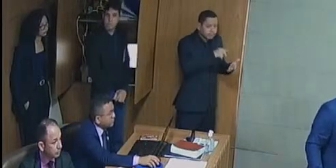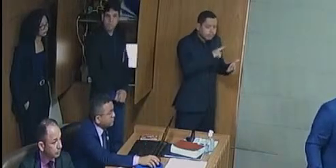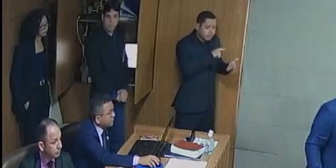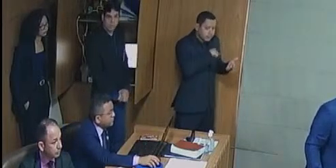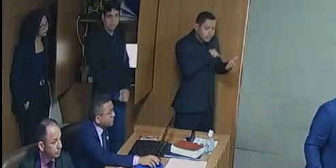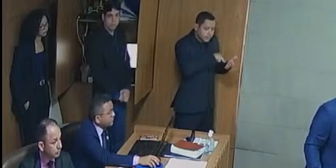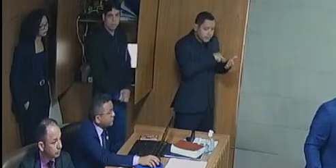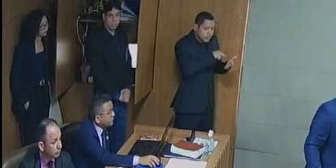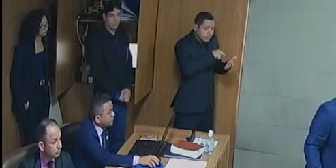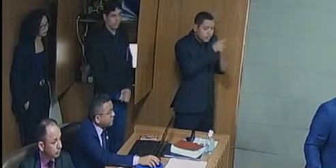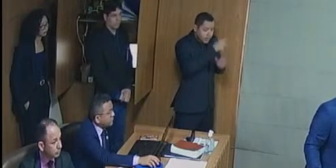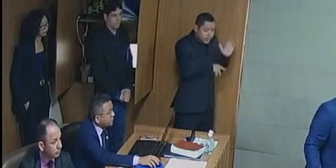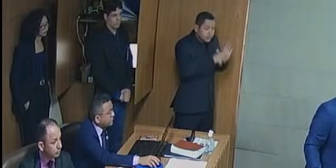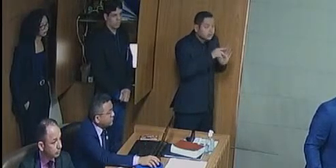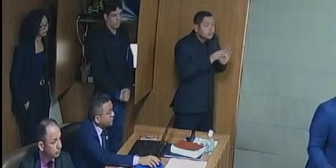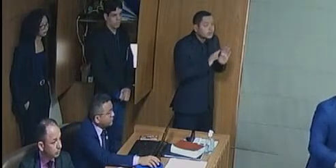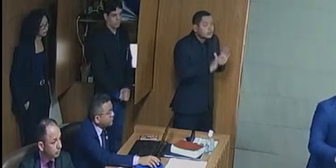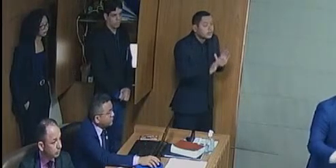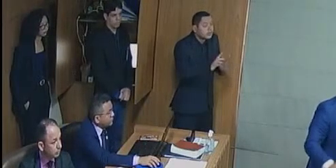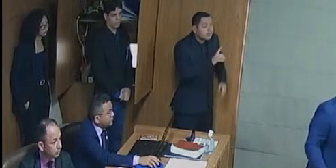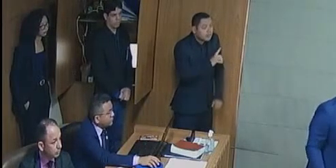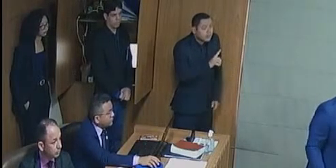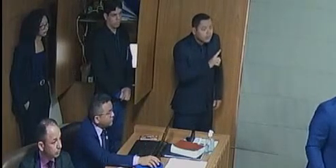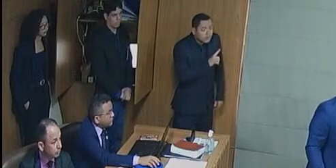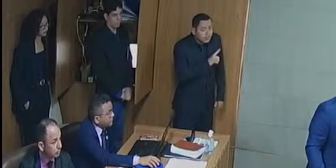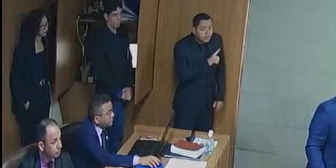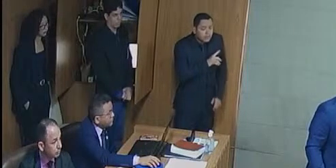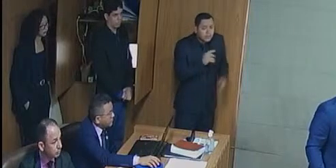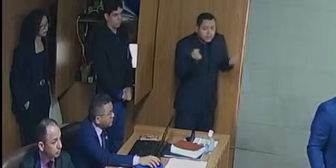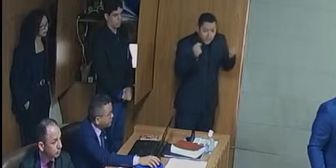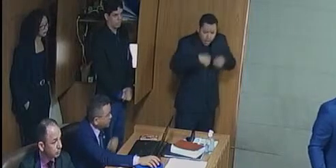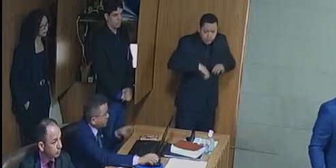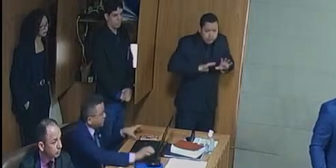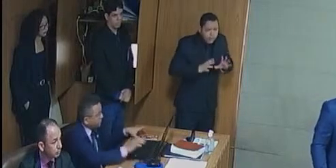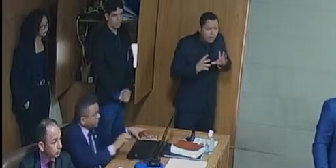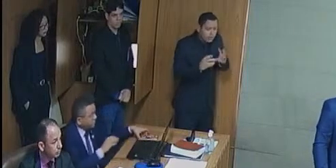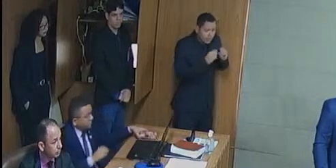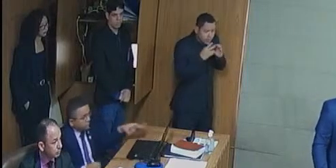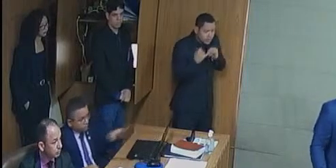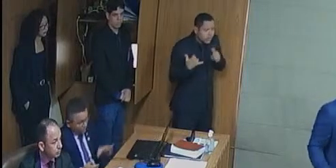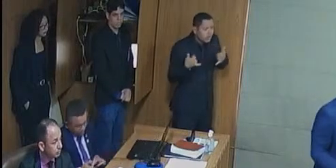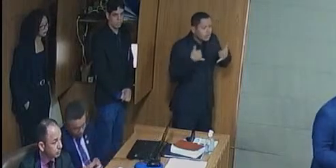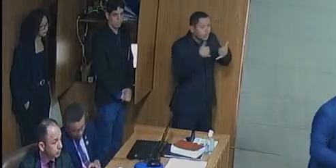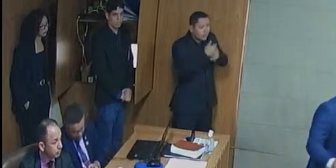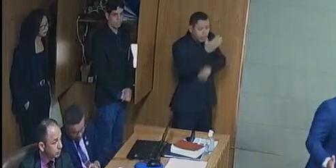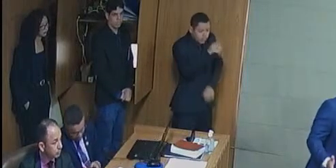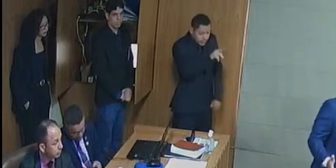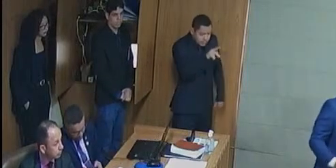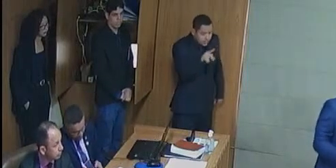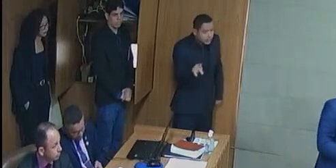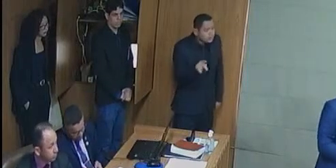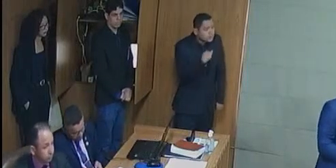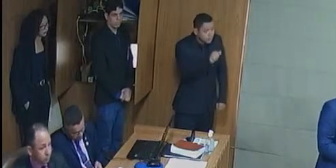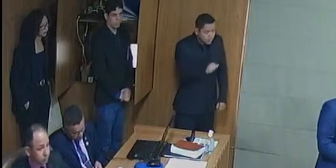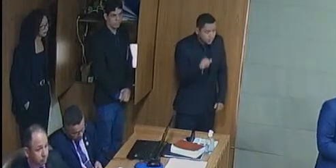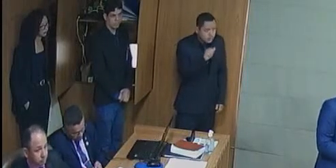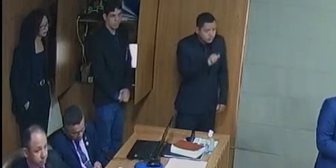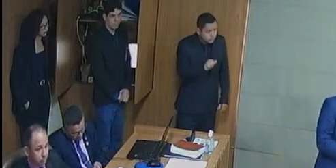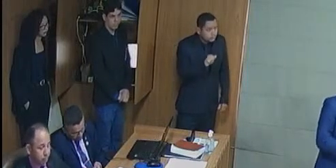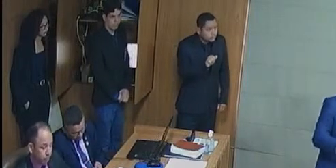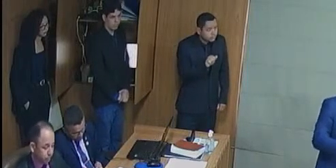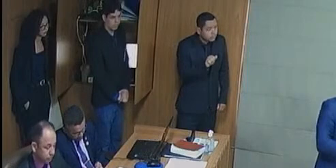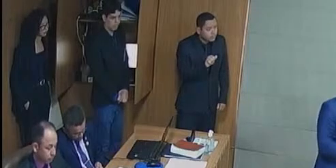prestações de conta ele teria toda a autonomia de conversar ligou para presidente da associação na minha frente